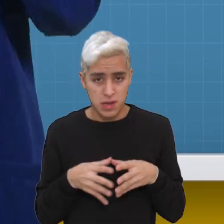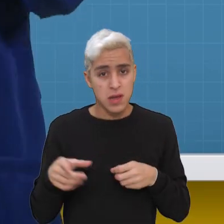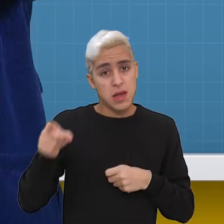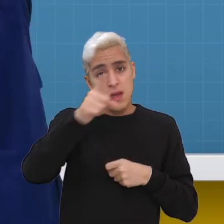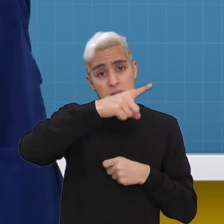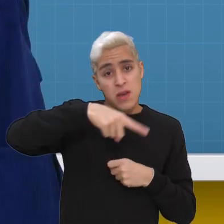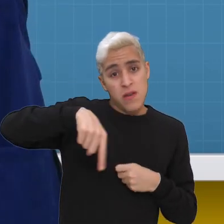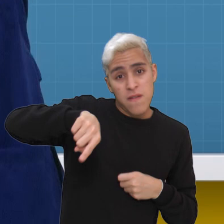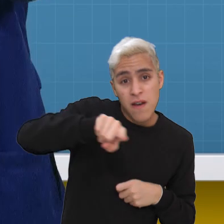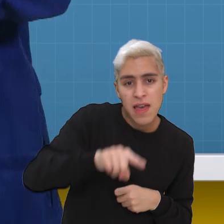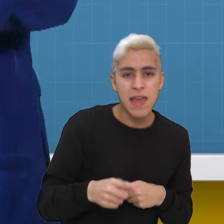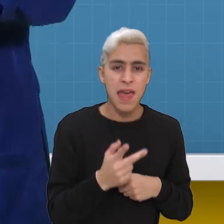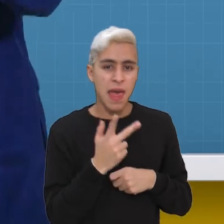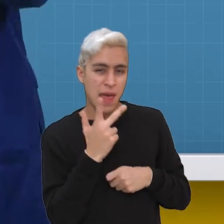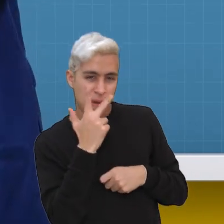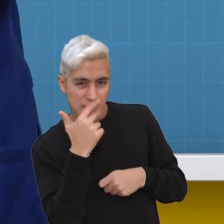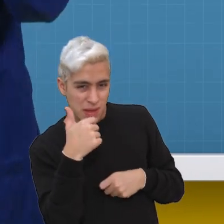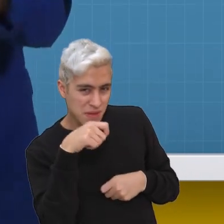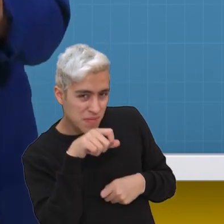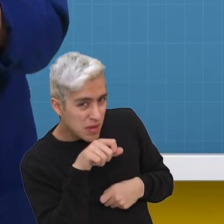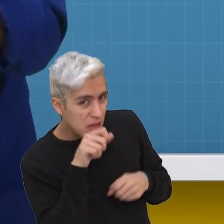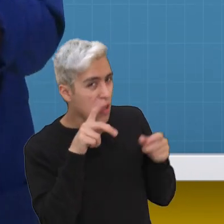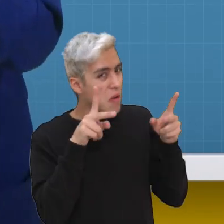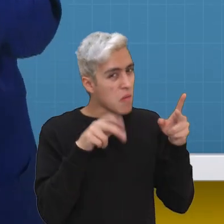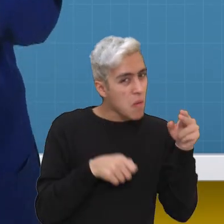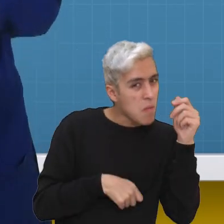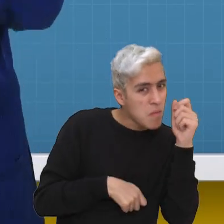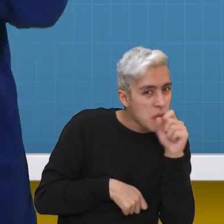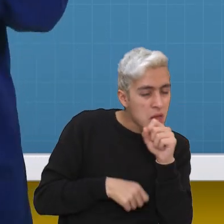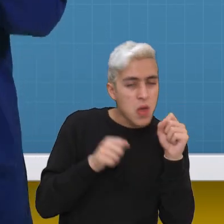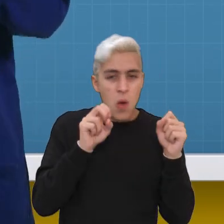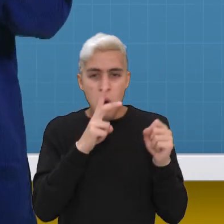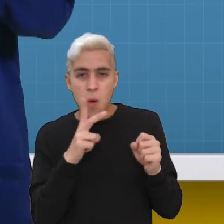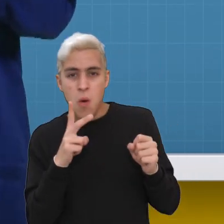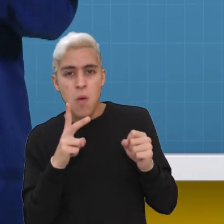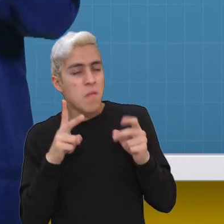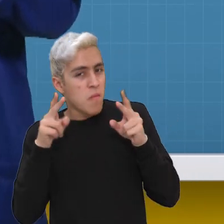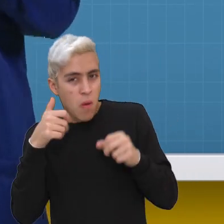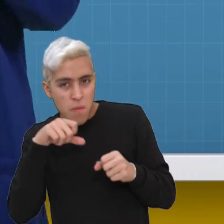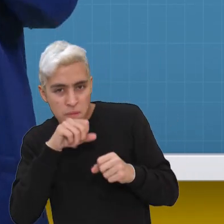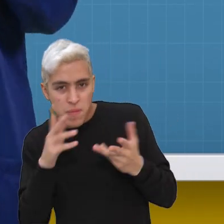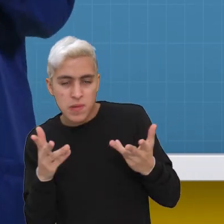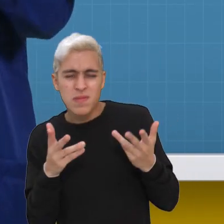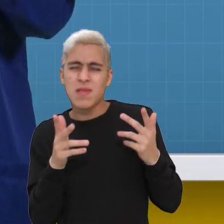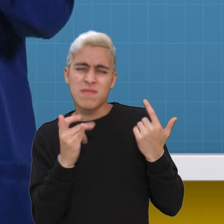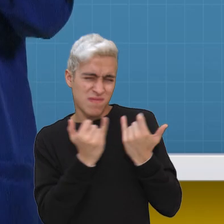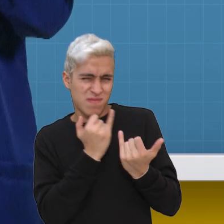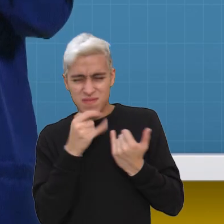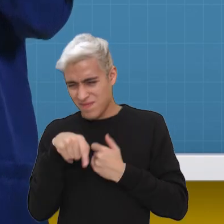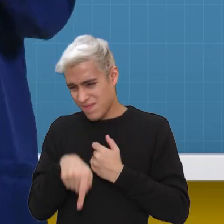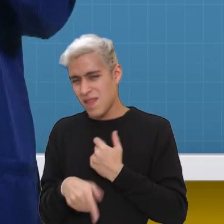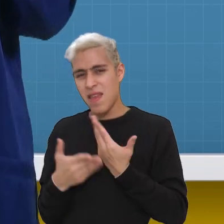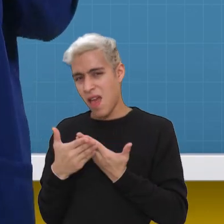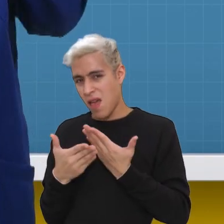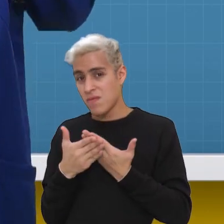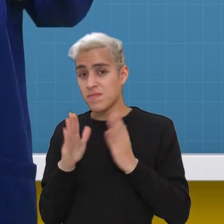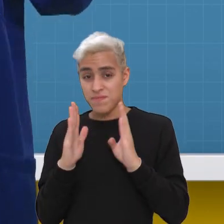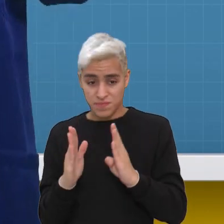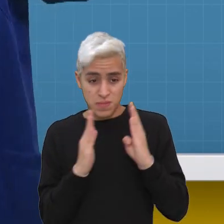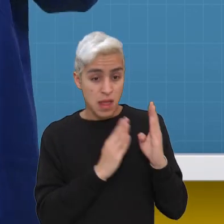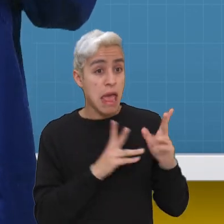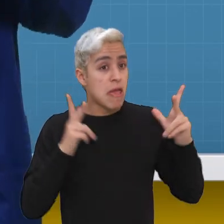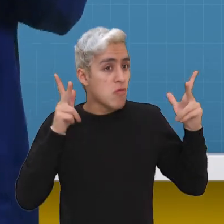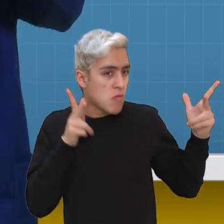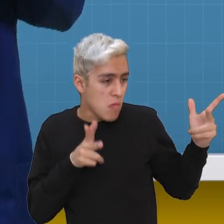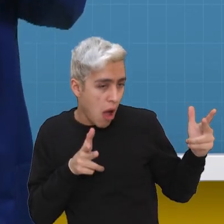Você é parecido com a sua mãe? É igual à sua mãe ou é parecido com a sua mãe? É disso que nós estamos falando. Quando nós temos